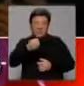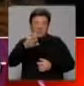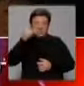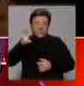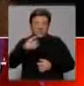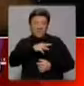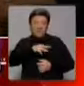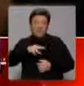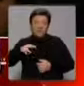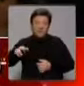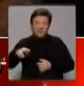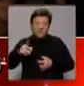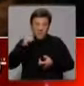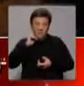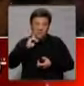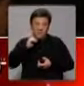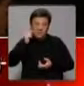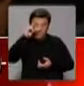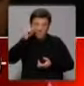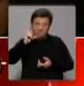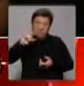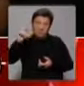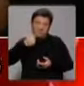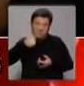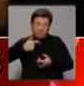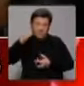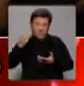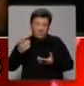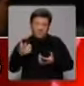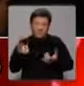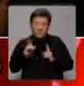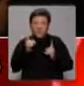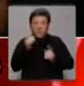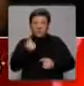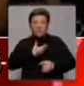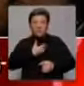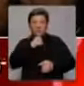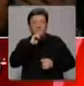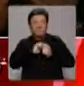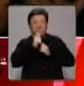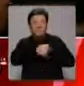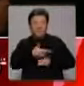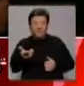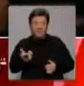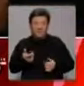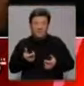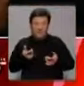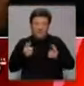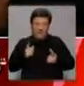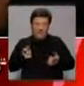é uma um valor absolutamente extraordinário portanto não é uma dívida sustentável e há